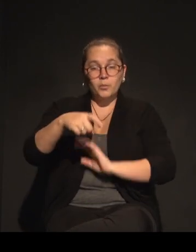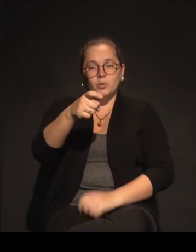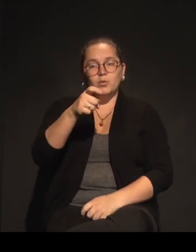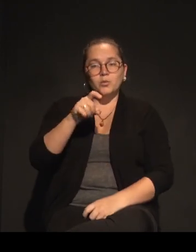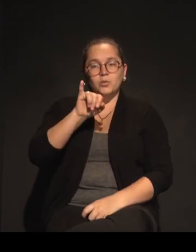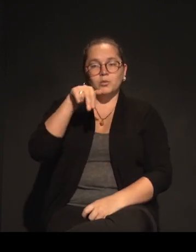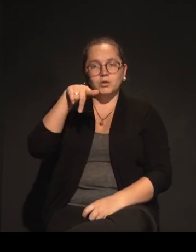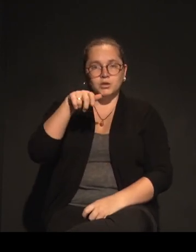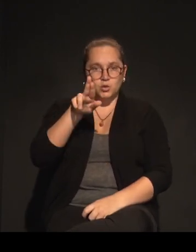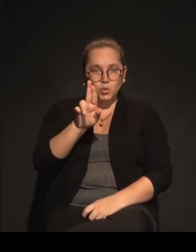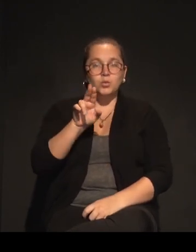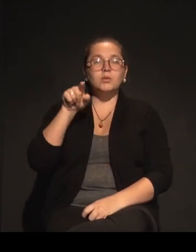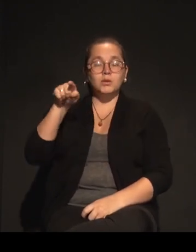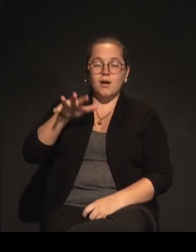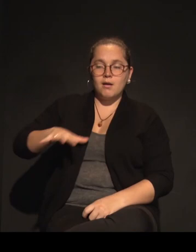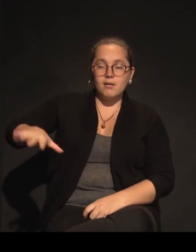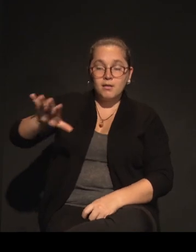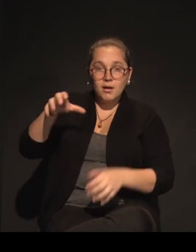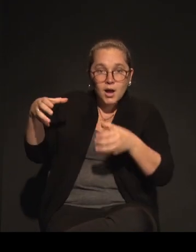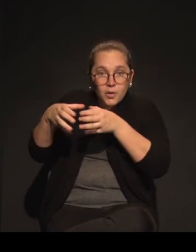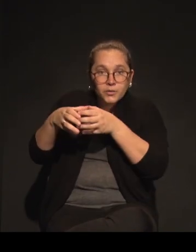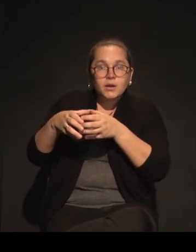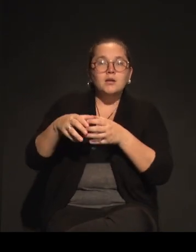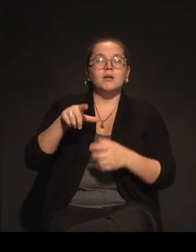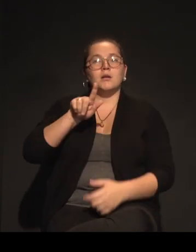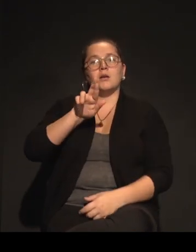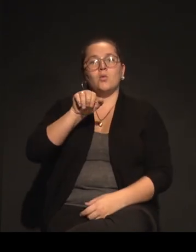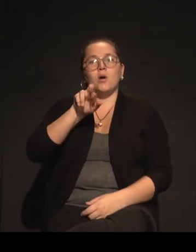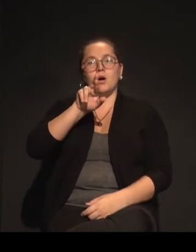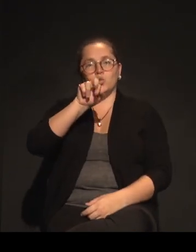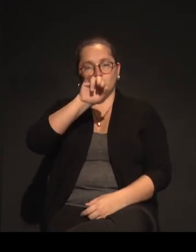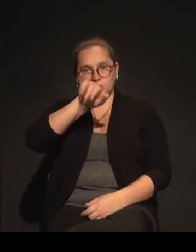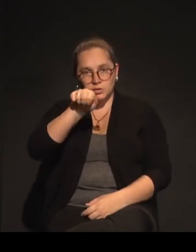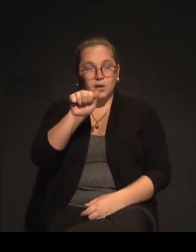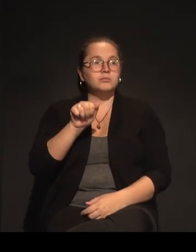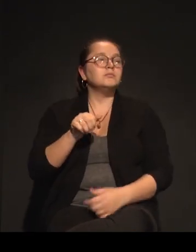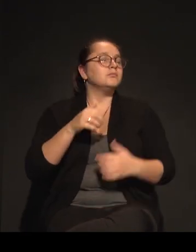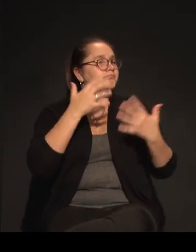agora já maravilhou os aplausos